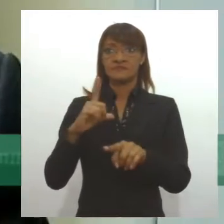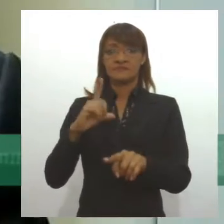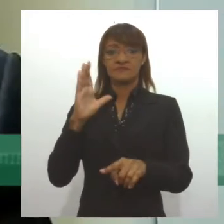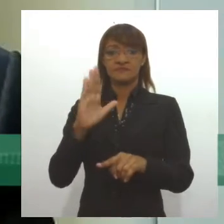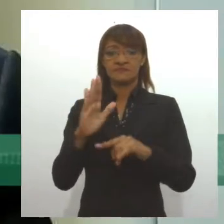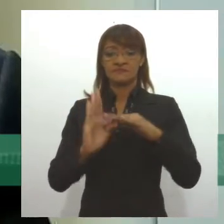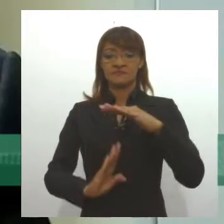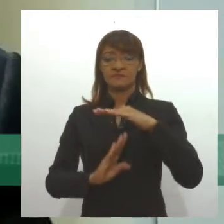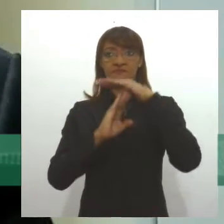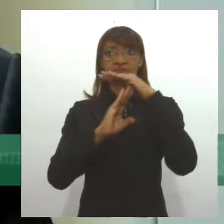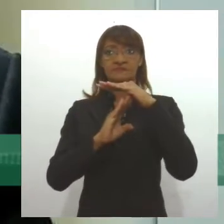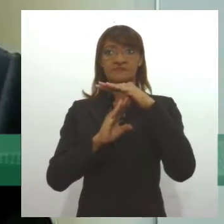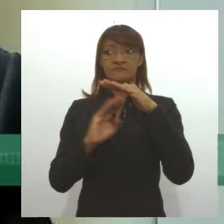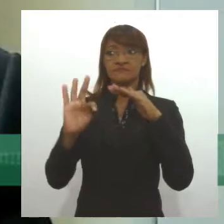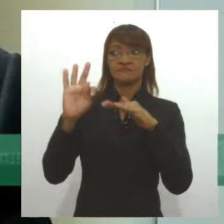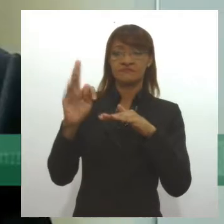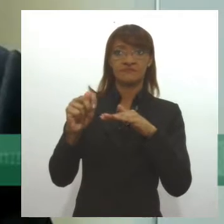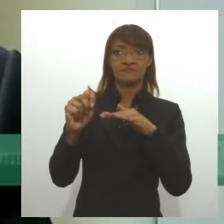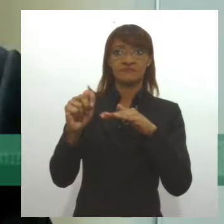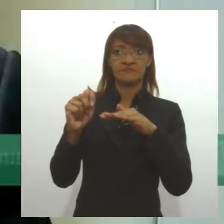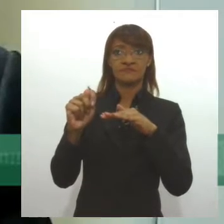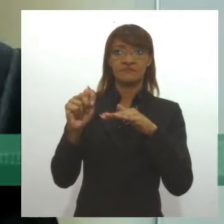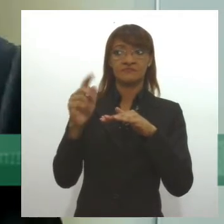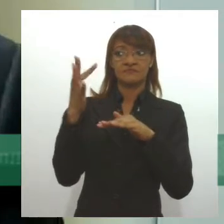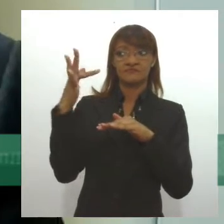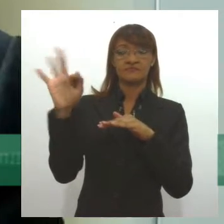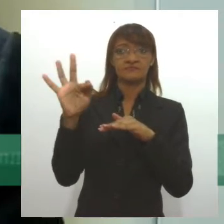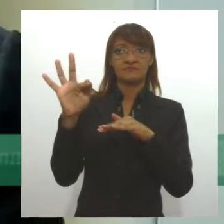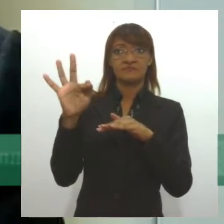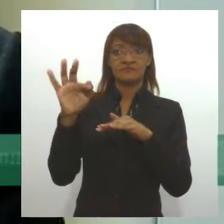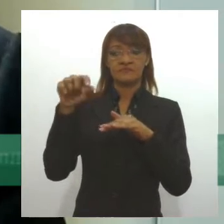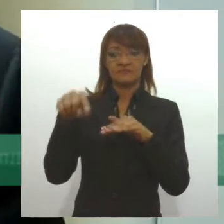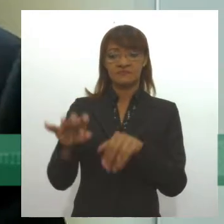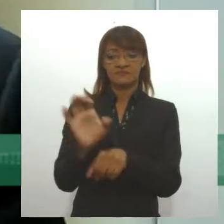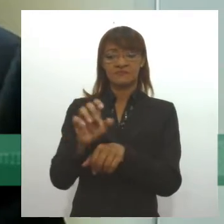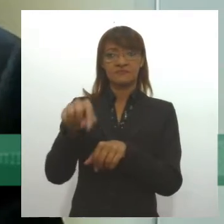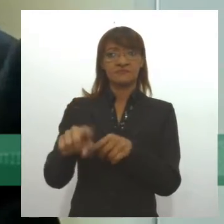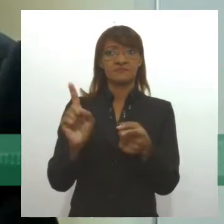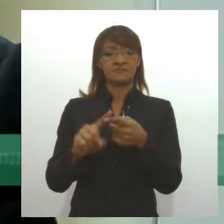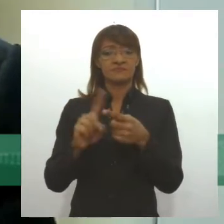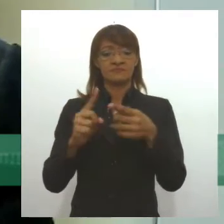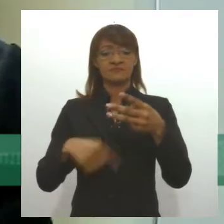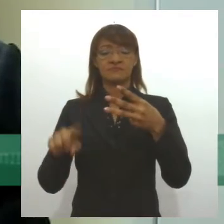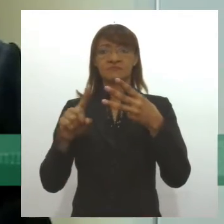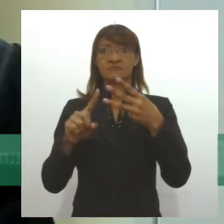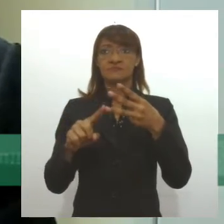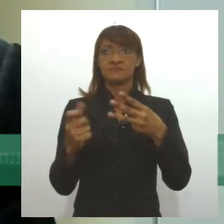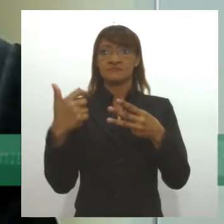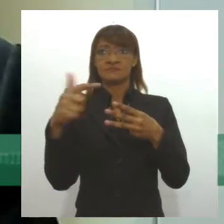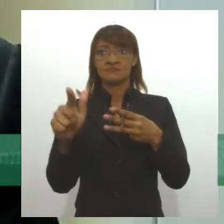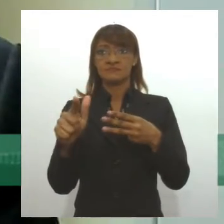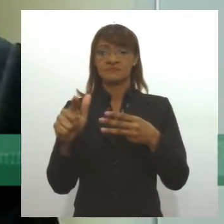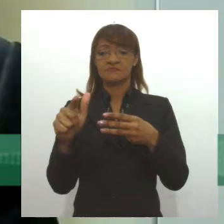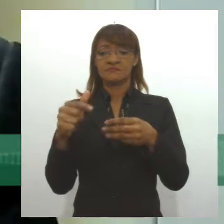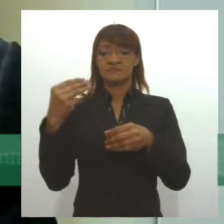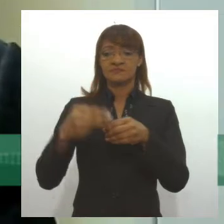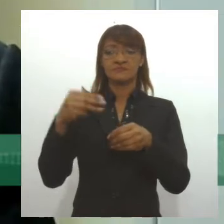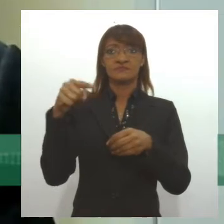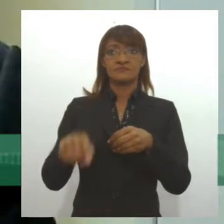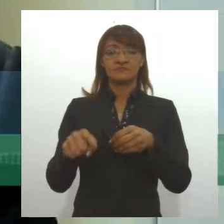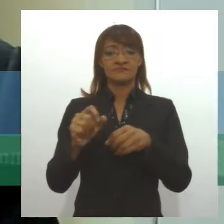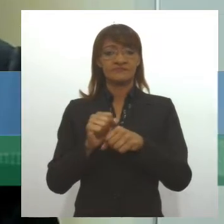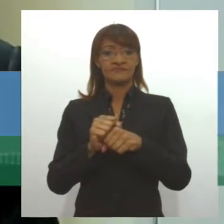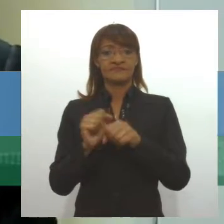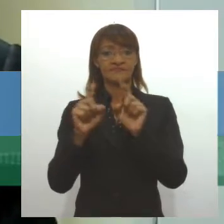esfera federal, tem um teto para aqueles que estão na esfera estadual e também tem um teto para aqueles que estão no municipal. No municipal é o